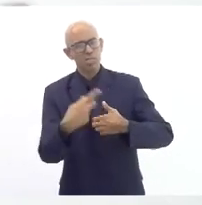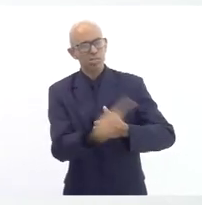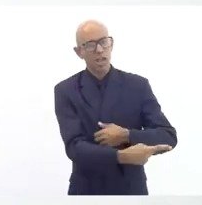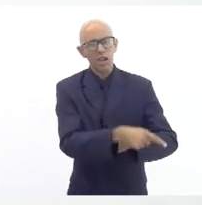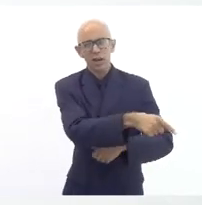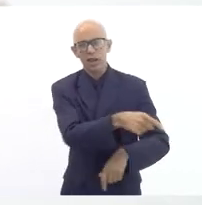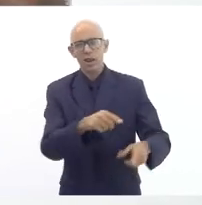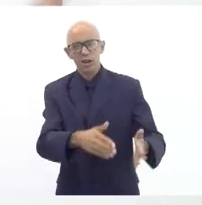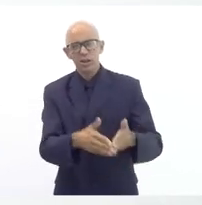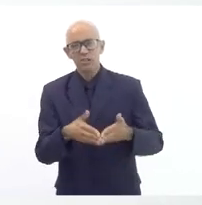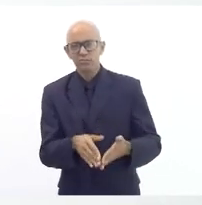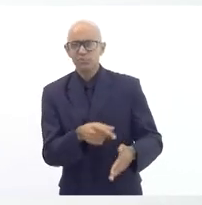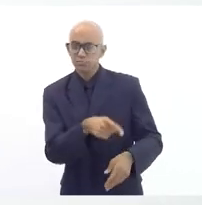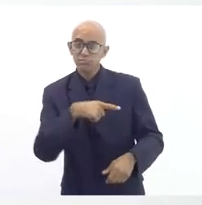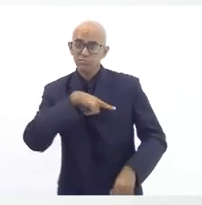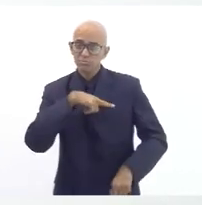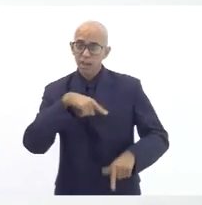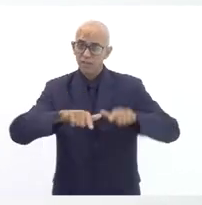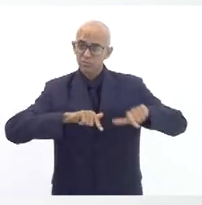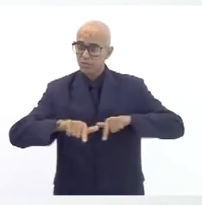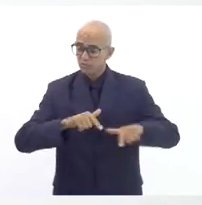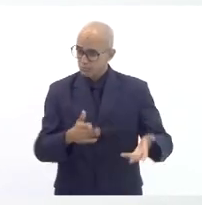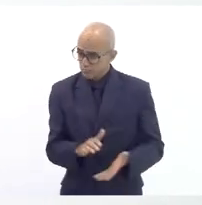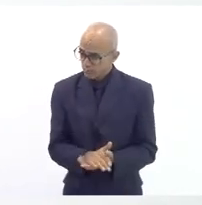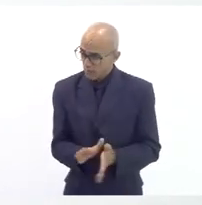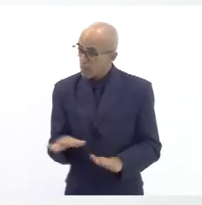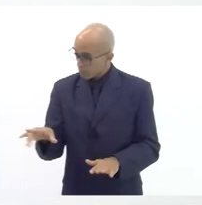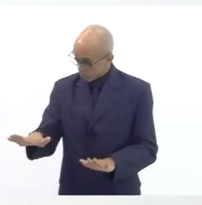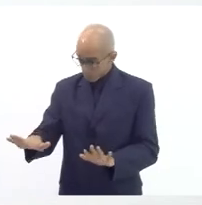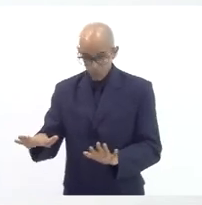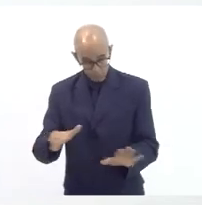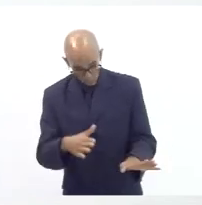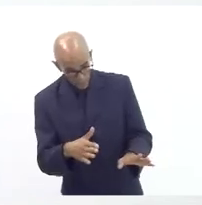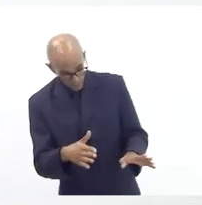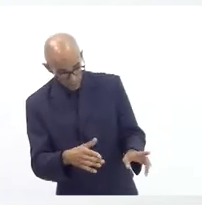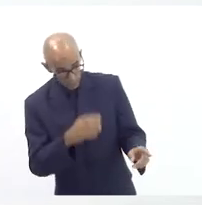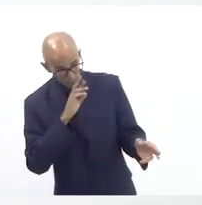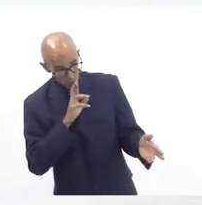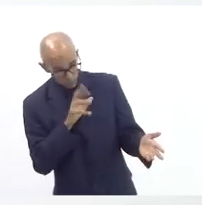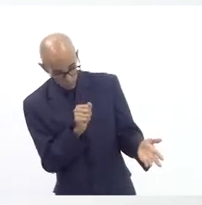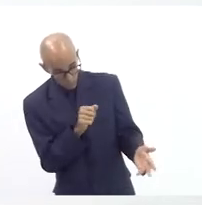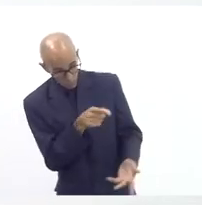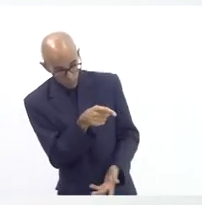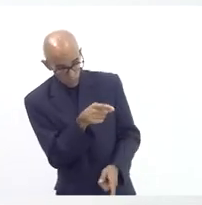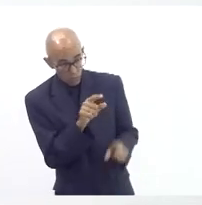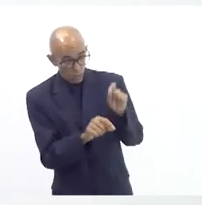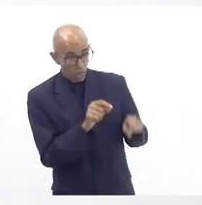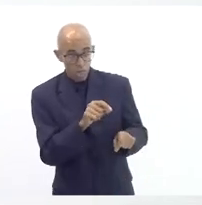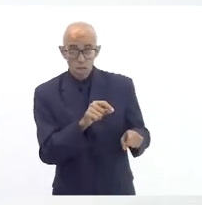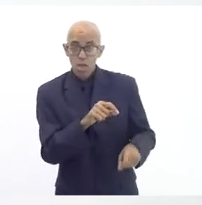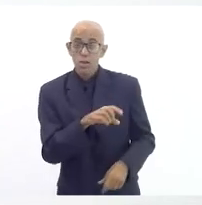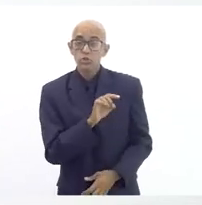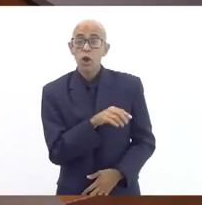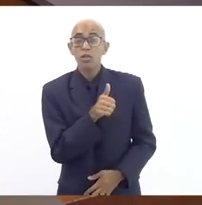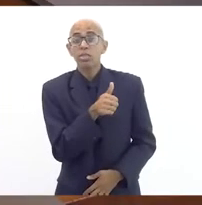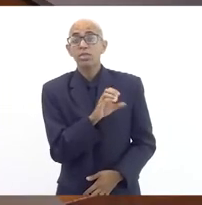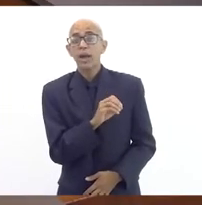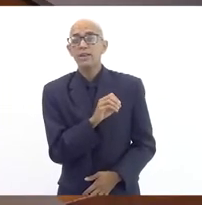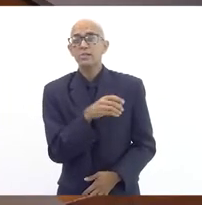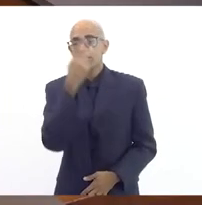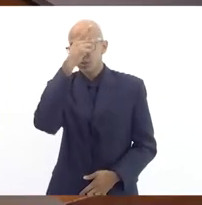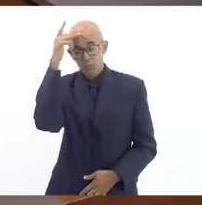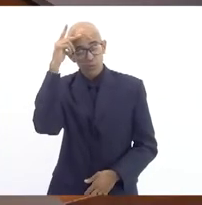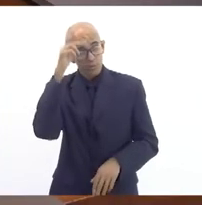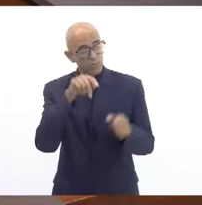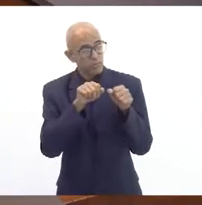e a população. Mas, pasme, meu deputado Rodrigo Amorim, são 10, só tem 10 pessoas para fazer fiscalização do